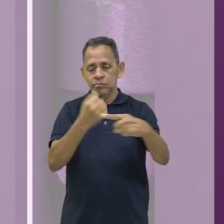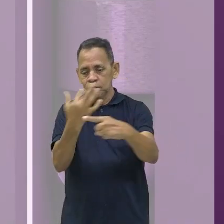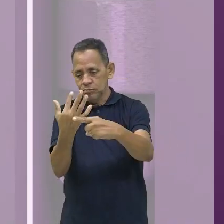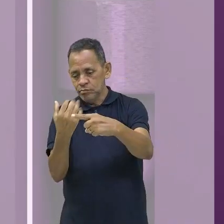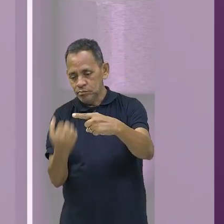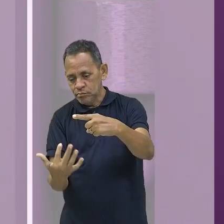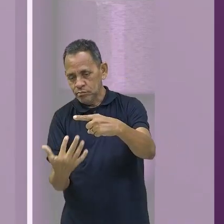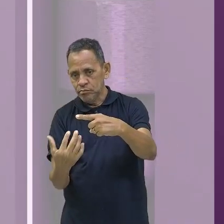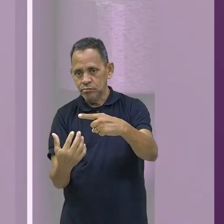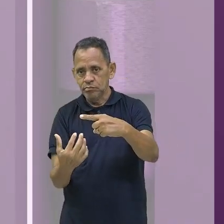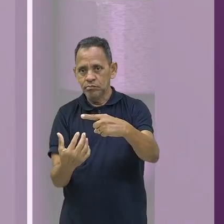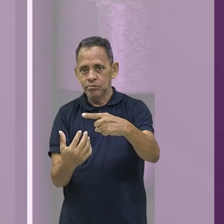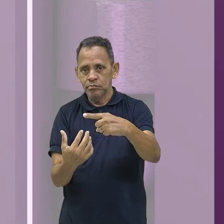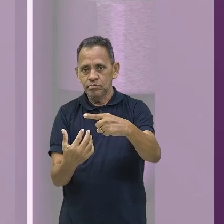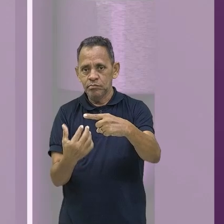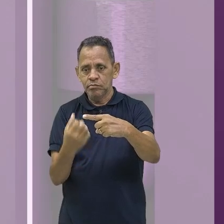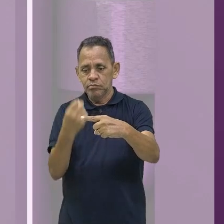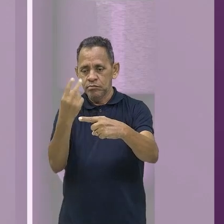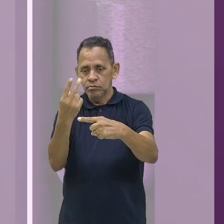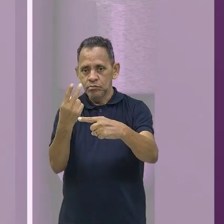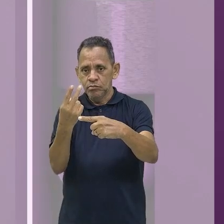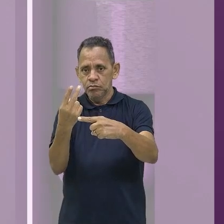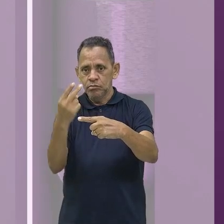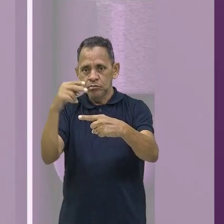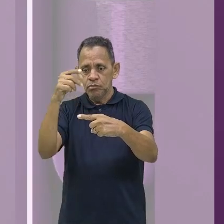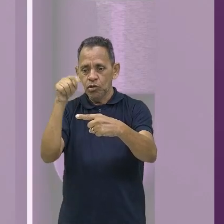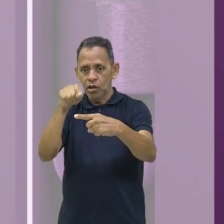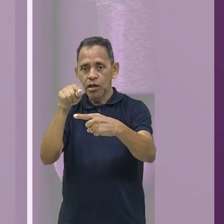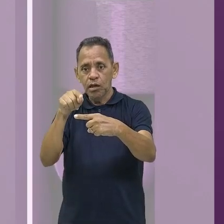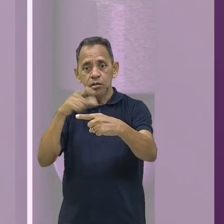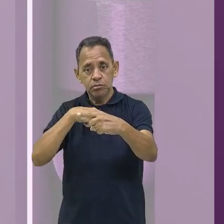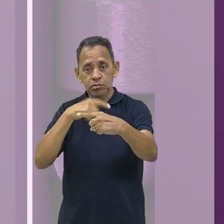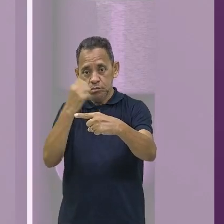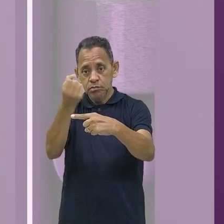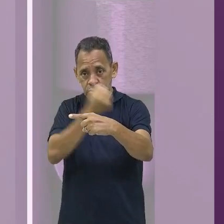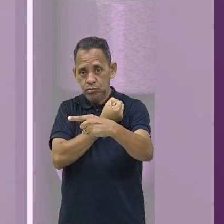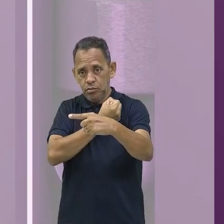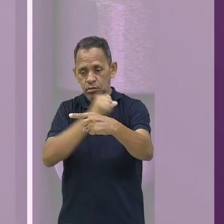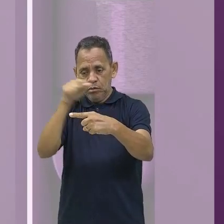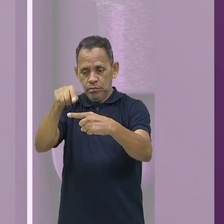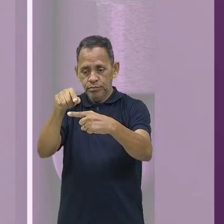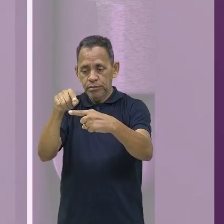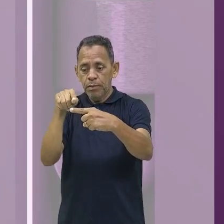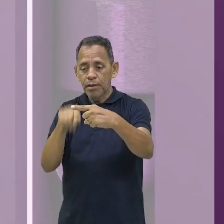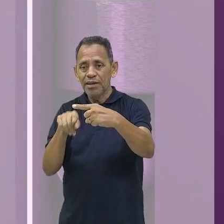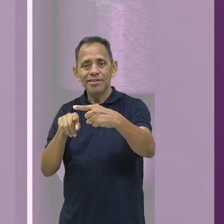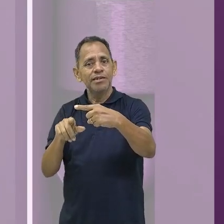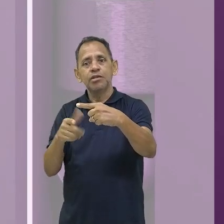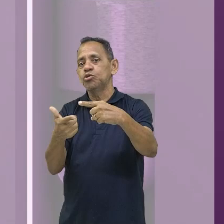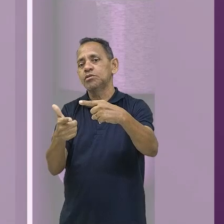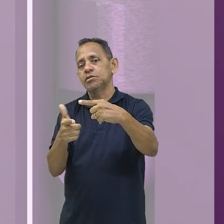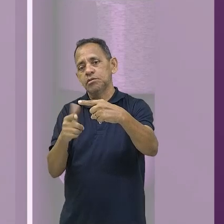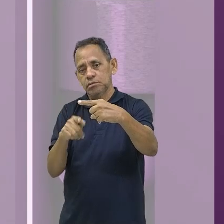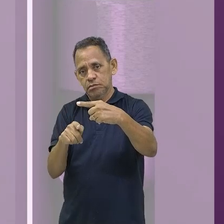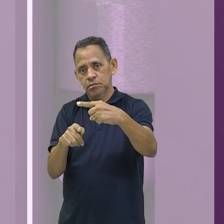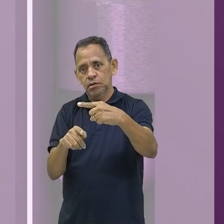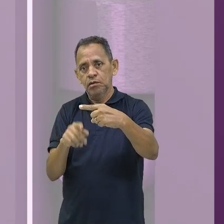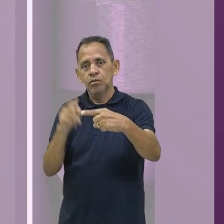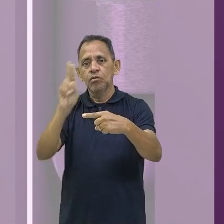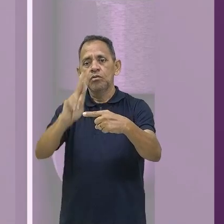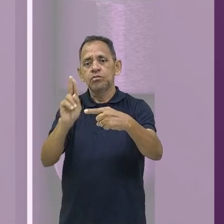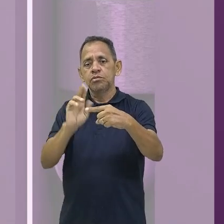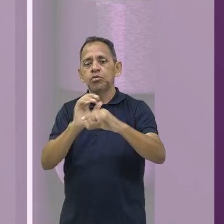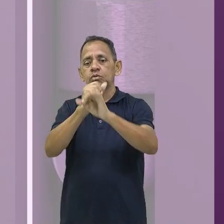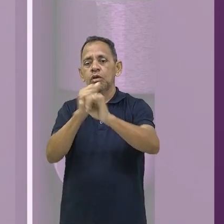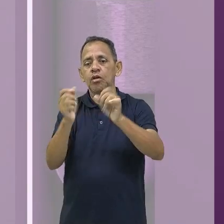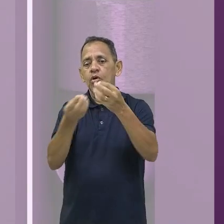outra fração eu tenho o numerador, mas não tenho o denominador. Então eu vou utilizar um cálculozinho ali, que eu vou mostrar para